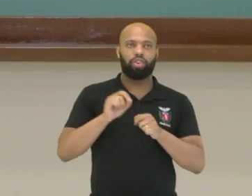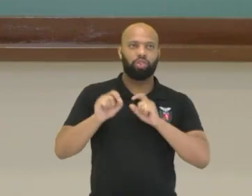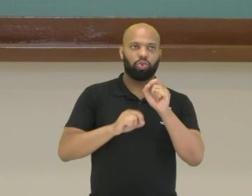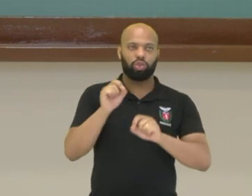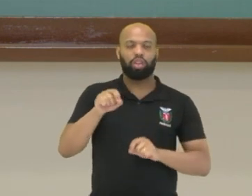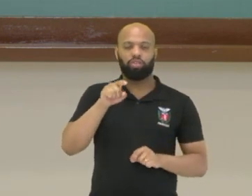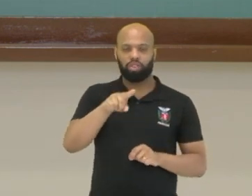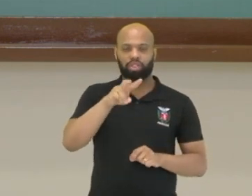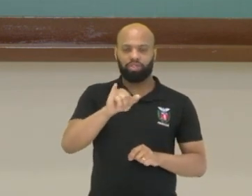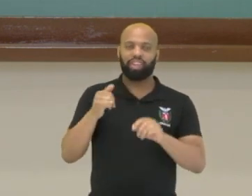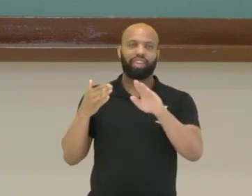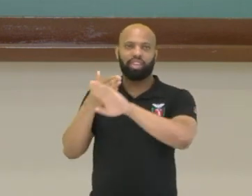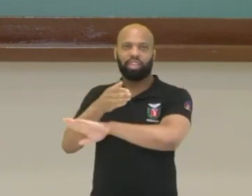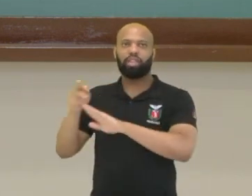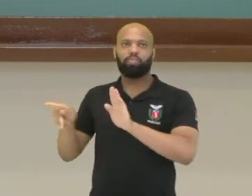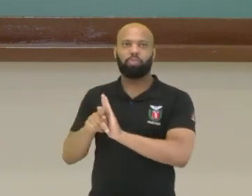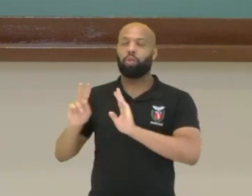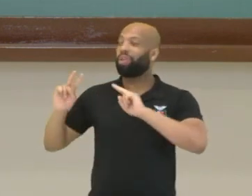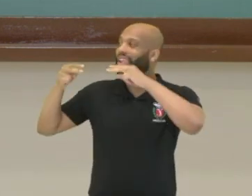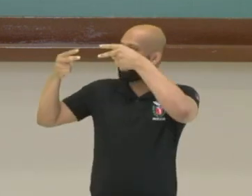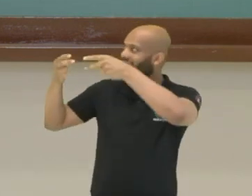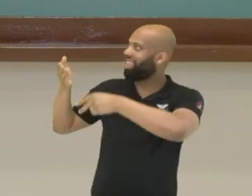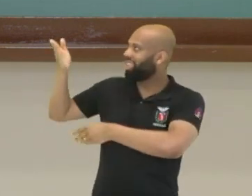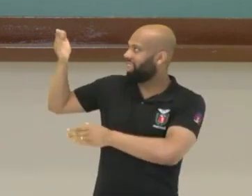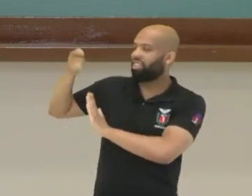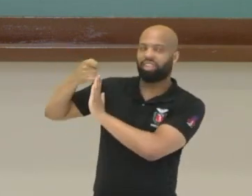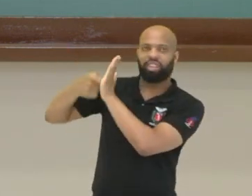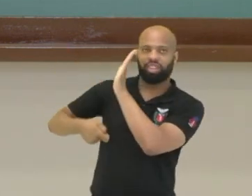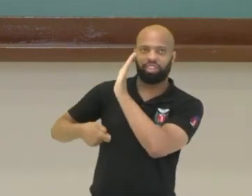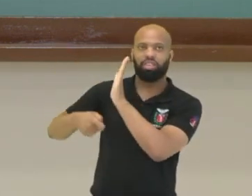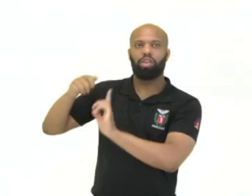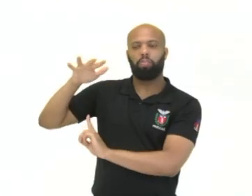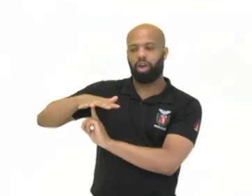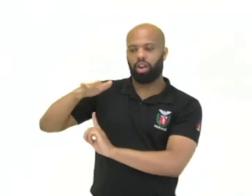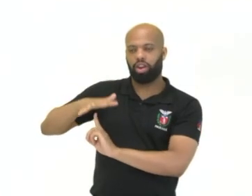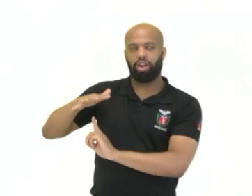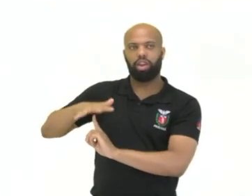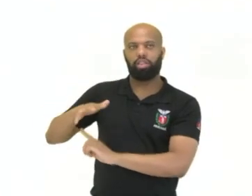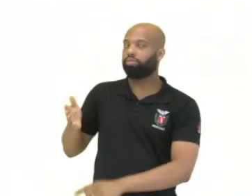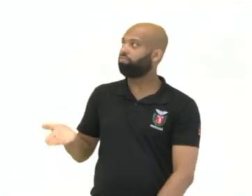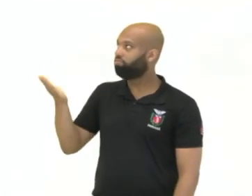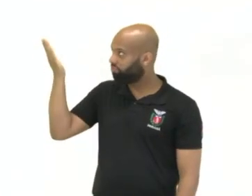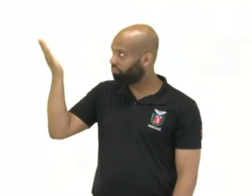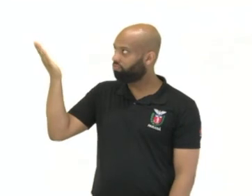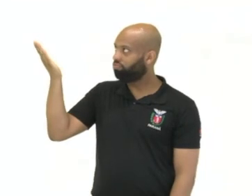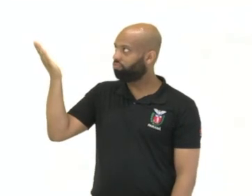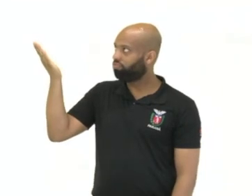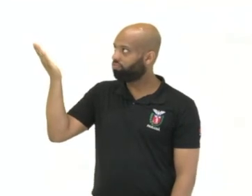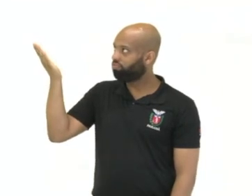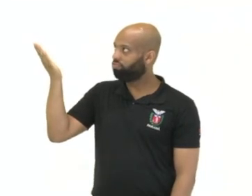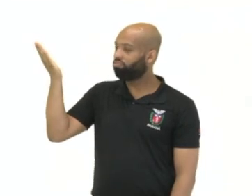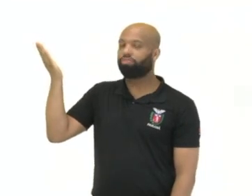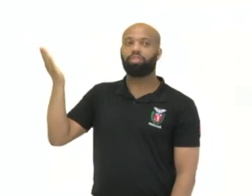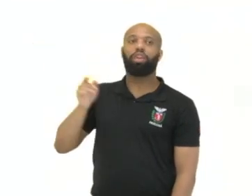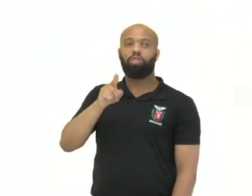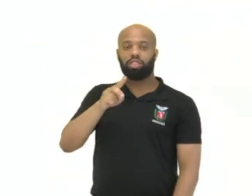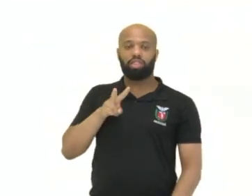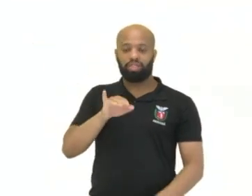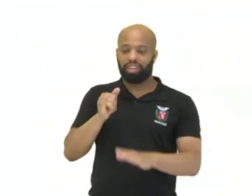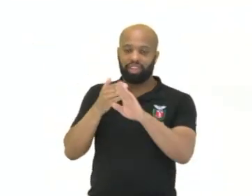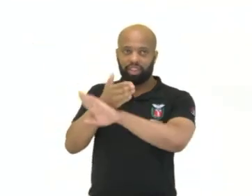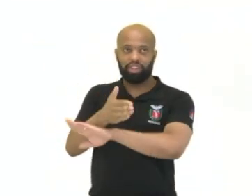Você vai acessar o Redação Paraná no link que está na tela, Redação PR/Gov.br, e